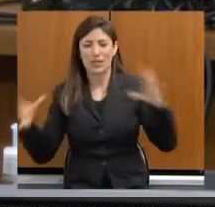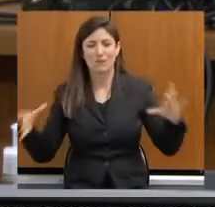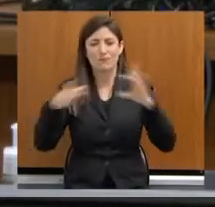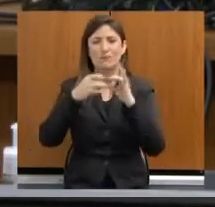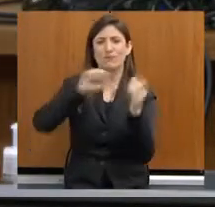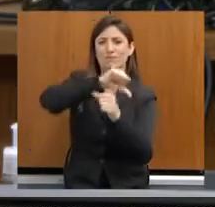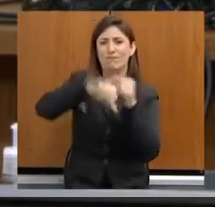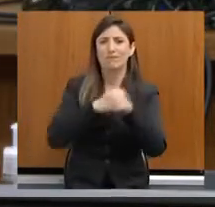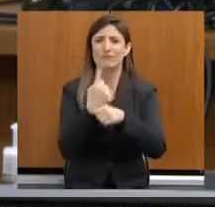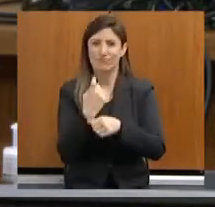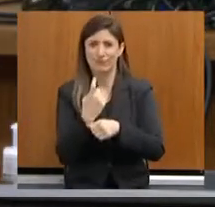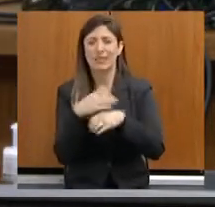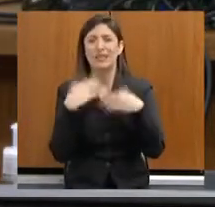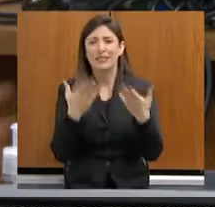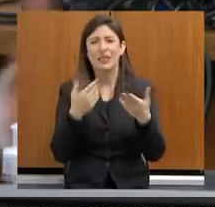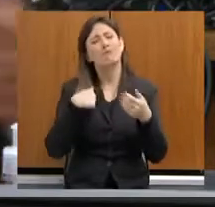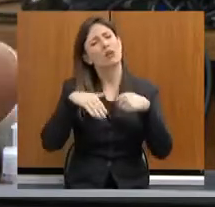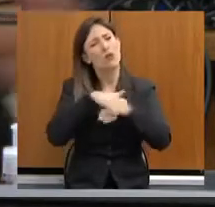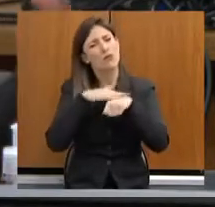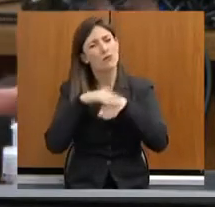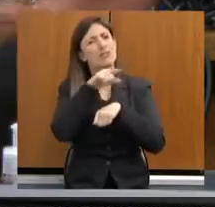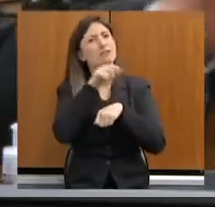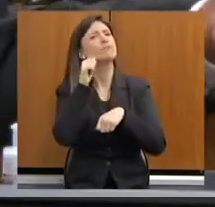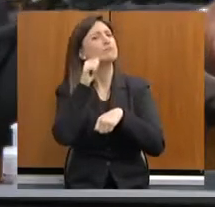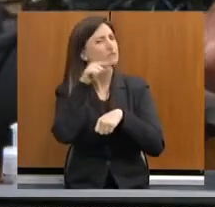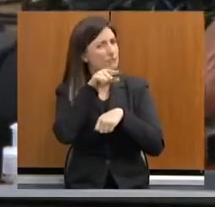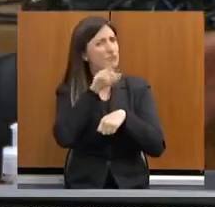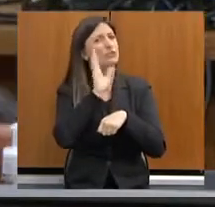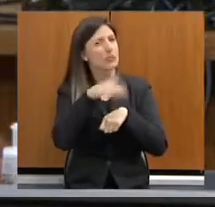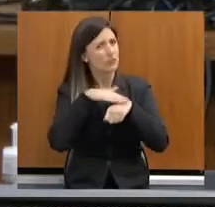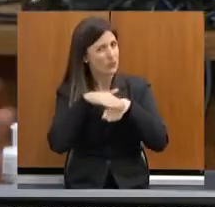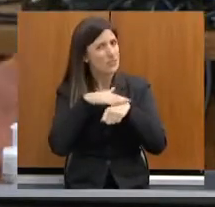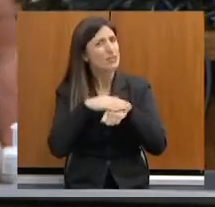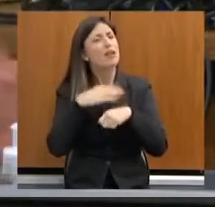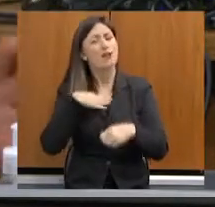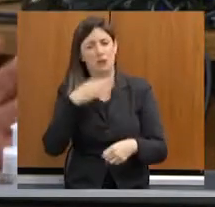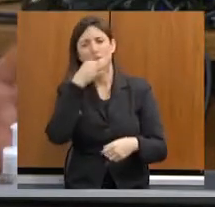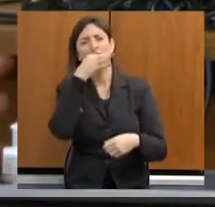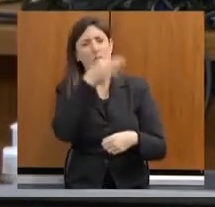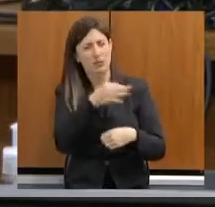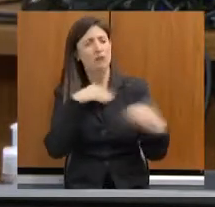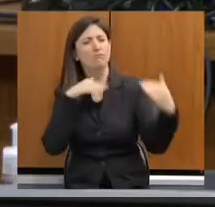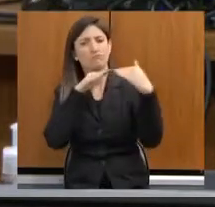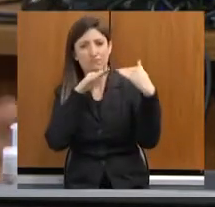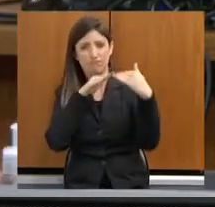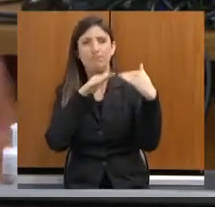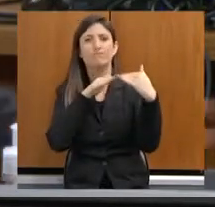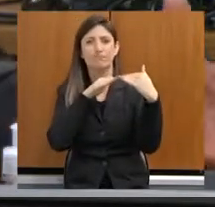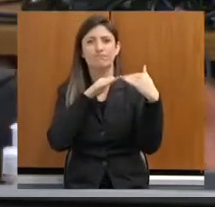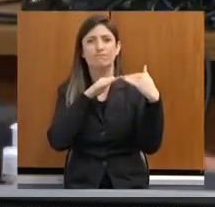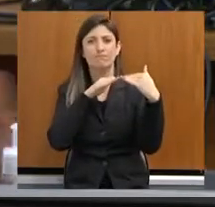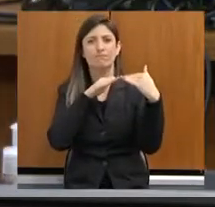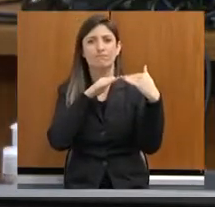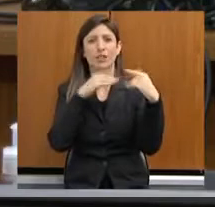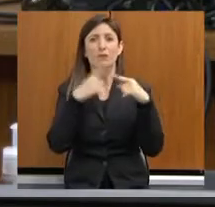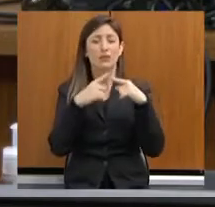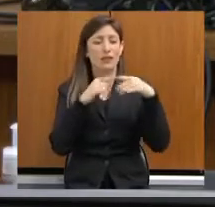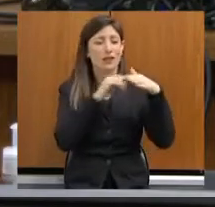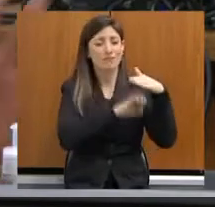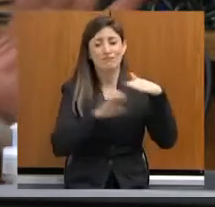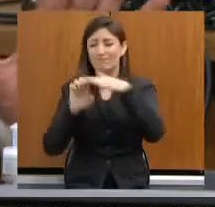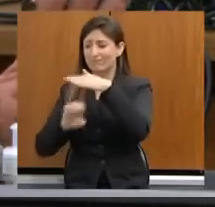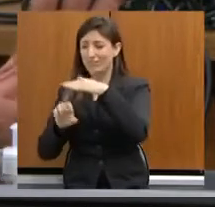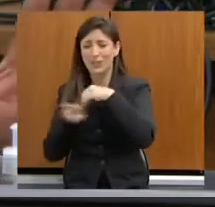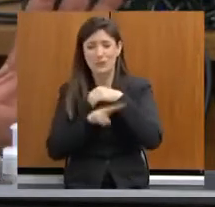falei já conversei com a senhora a respeito eu sou da mesma opinião da senhora são duas subsidiárias da